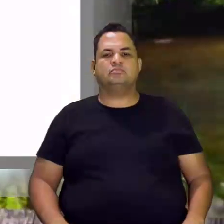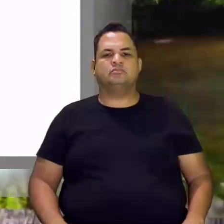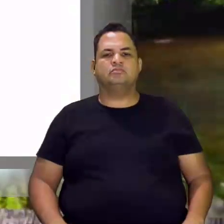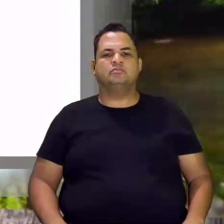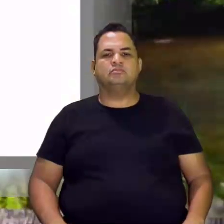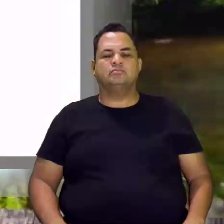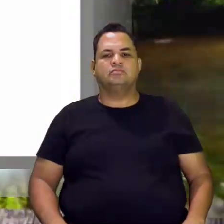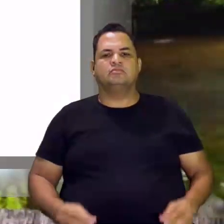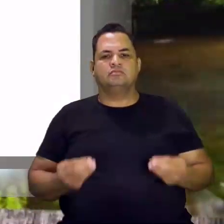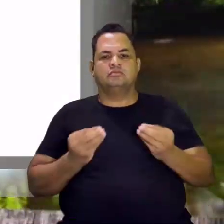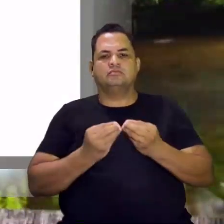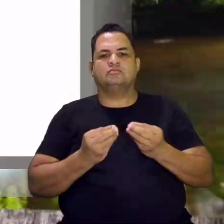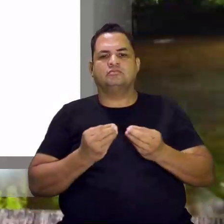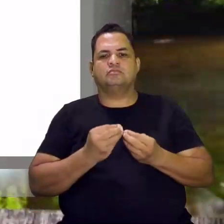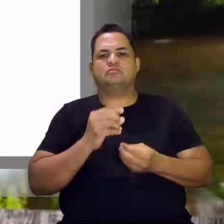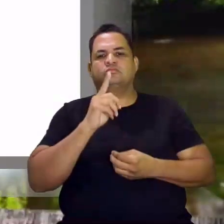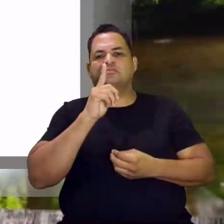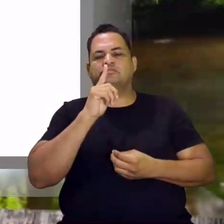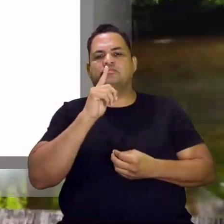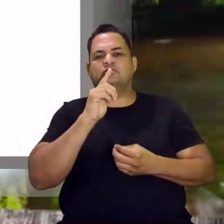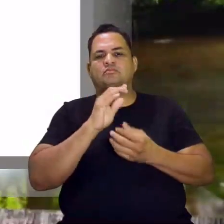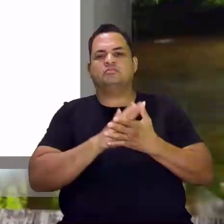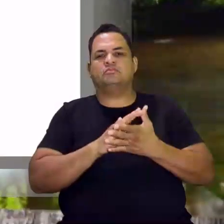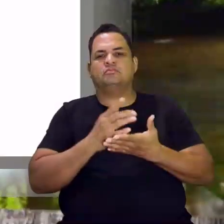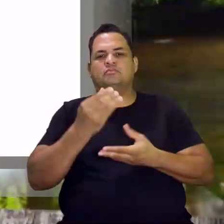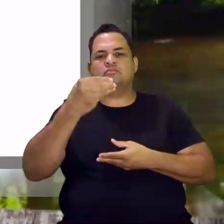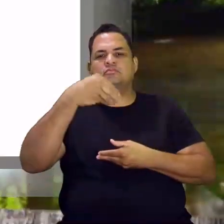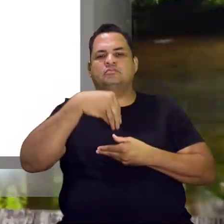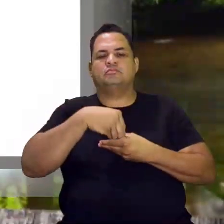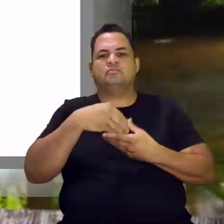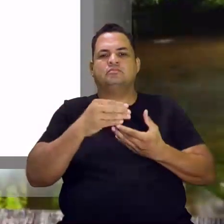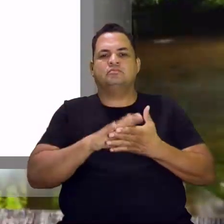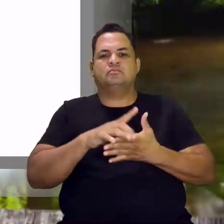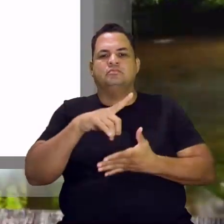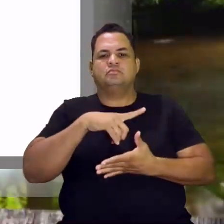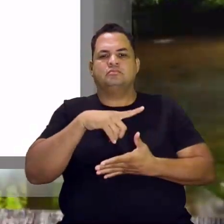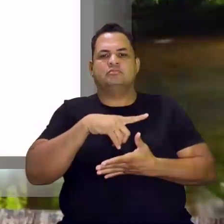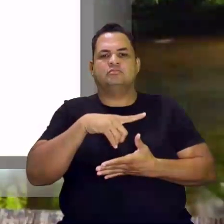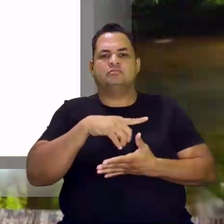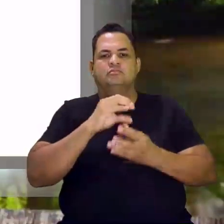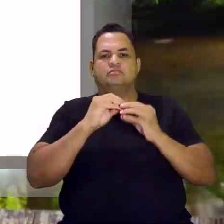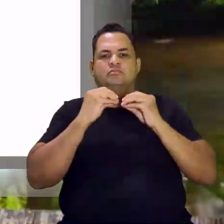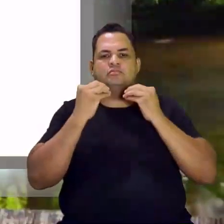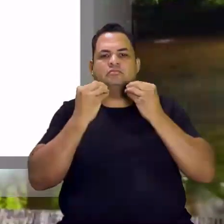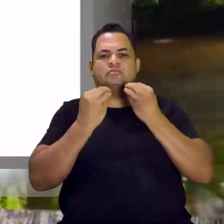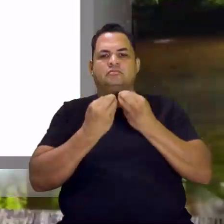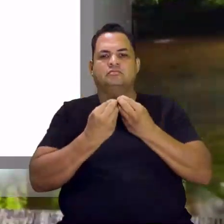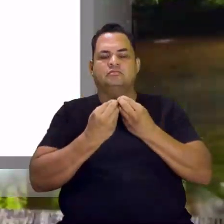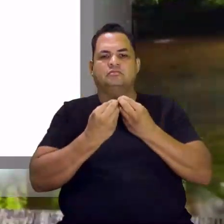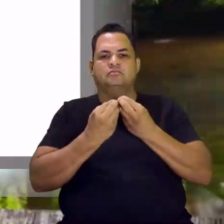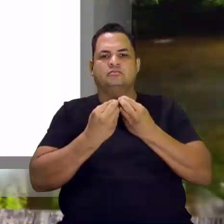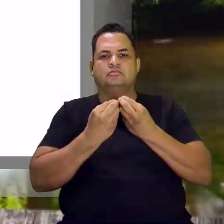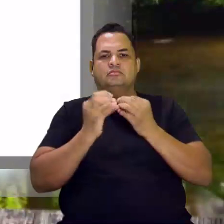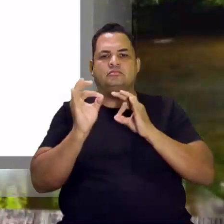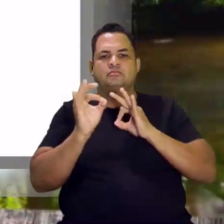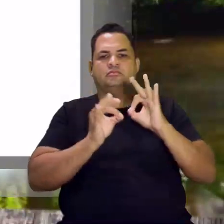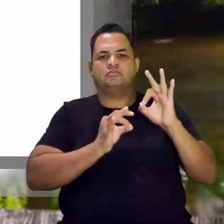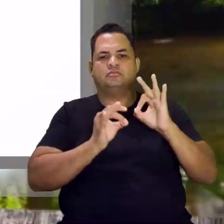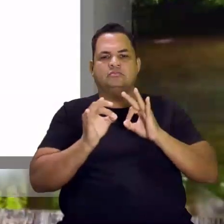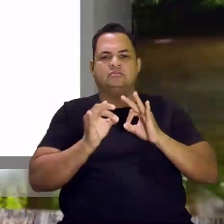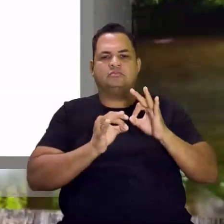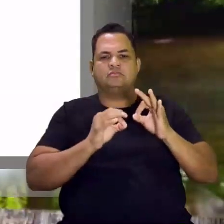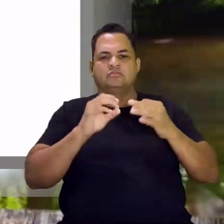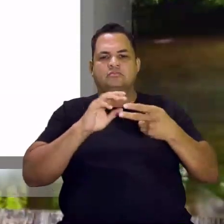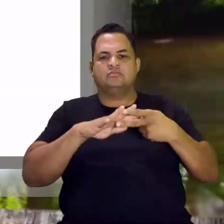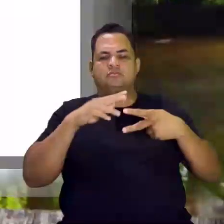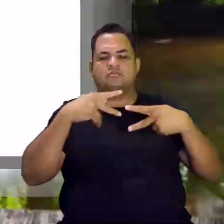envoltas por moléculas de água, e aí dentro dela você tem as substâncias que vão formar as proteínas,